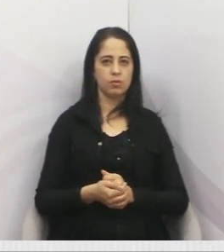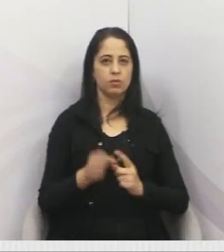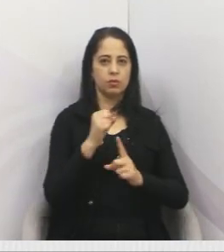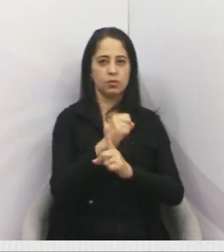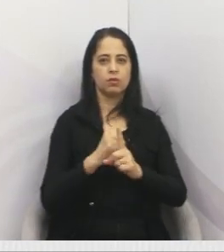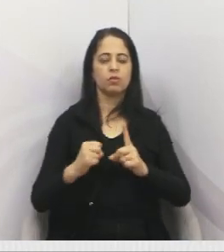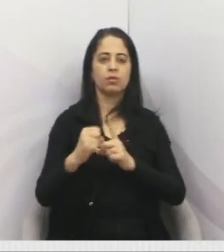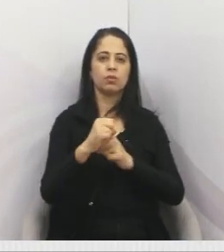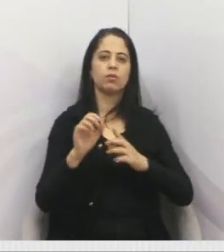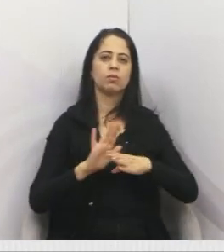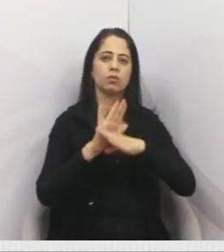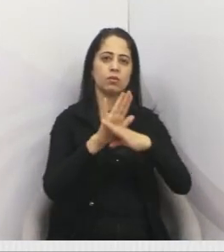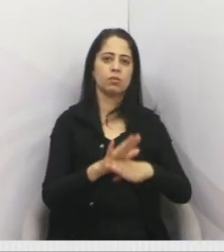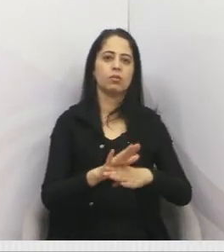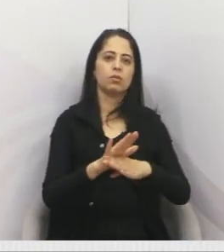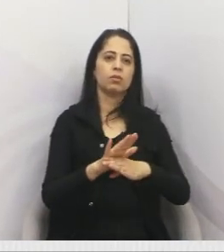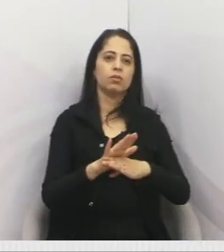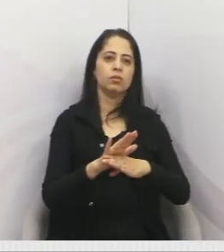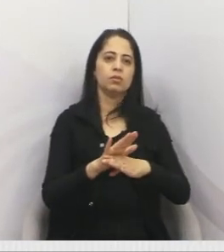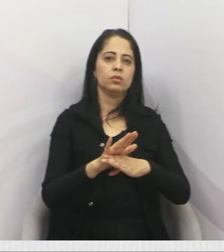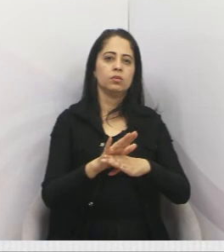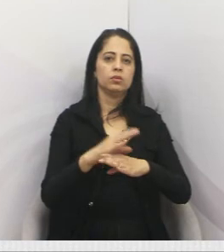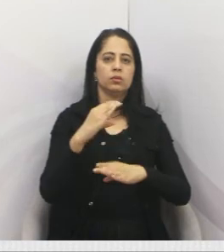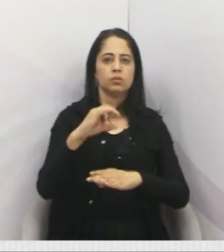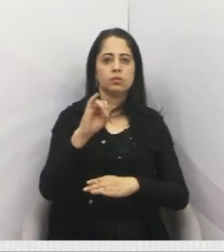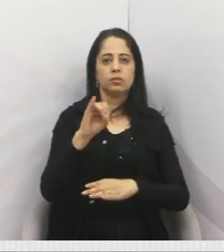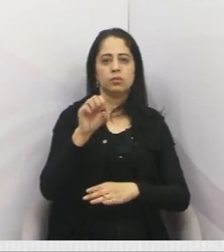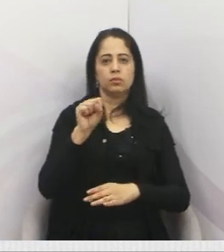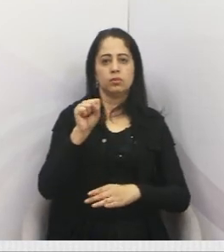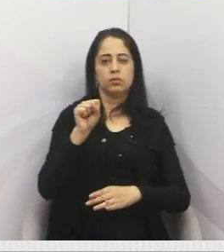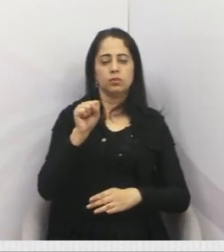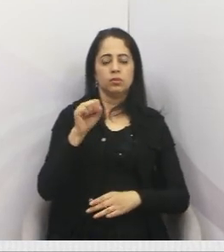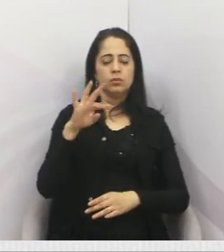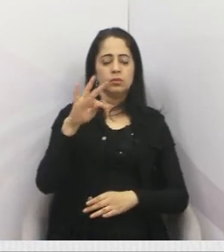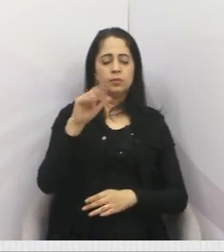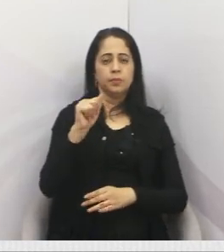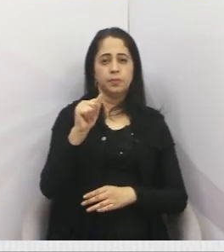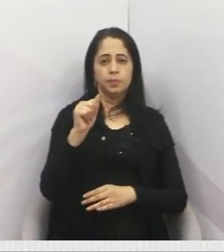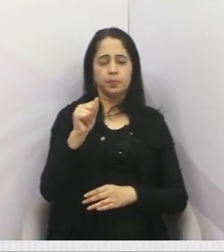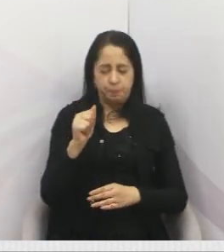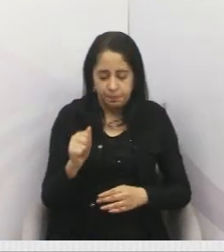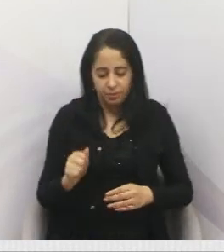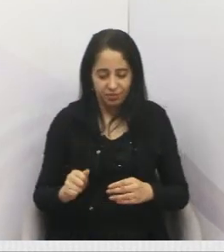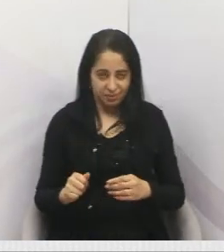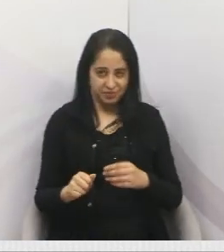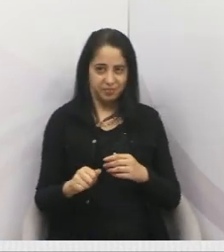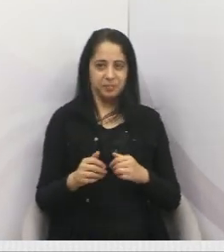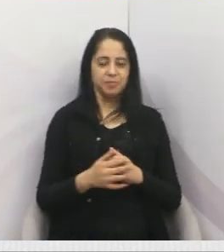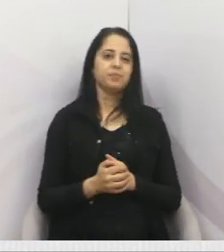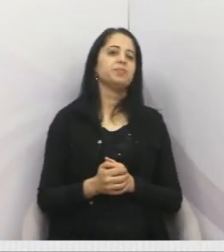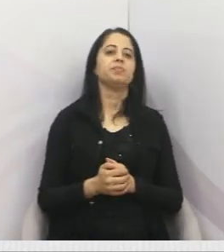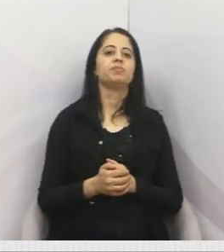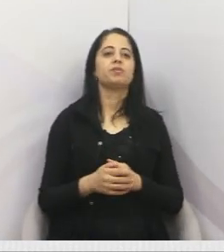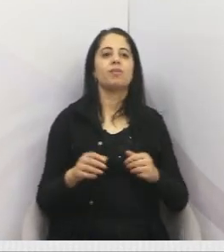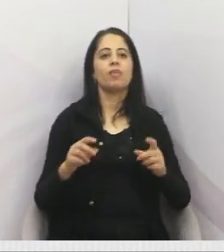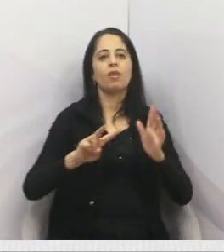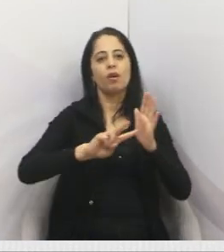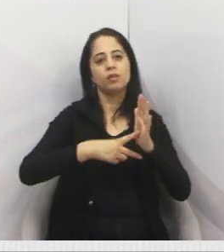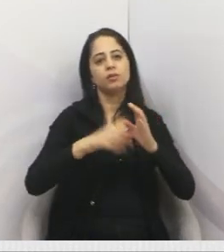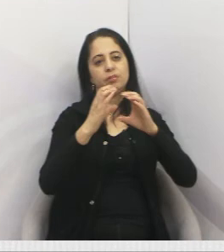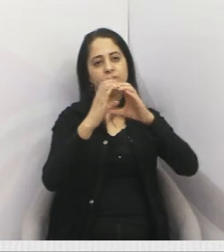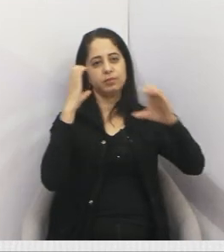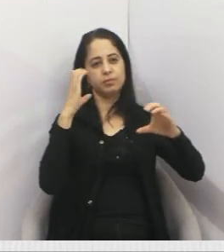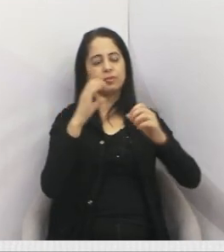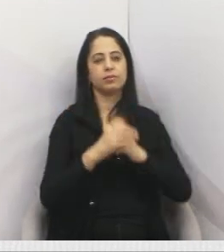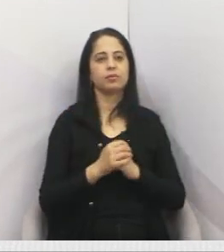Movimentos populares, Associação dos Moradores do Jardim Siesta, entidade de classe, Sindicato dos Engenheiros, empresas ou